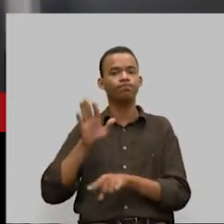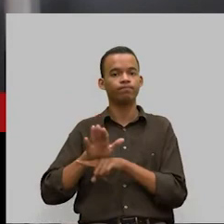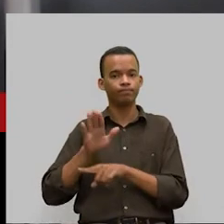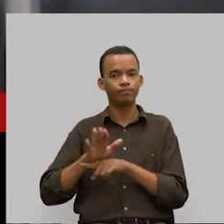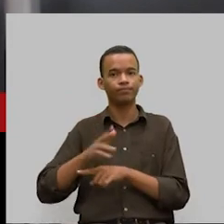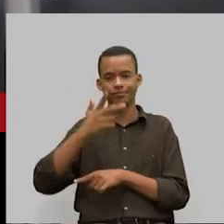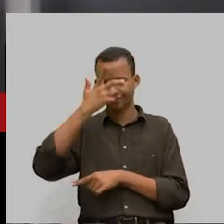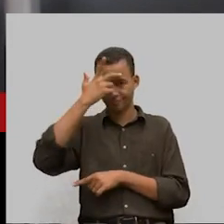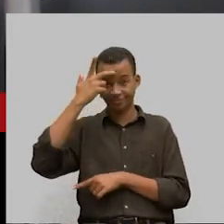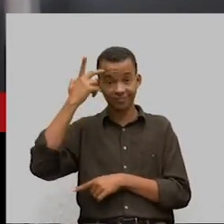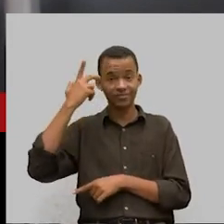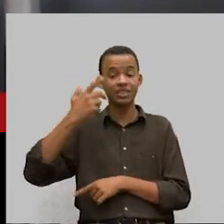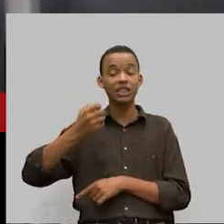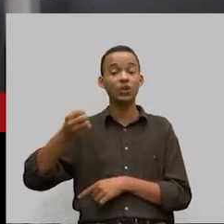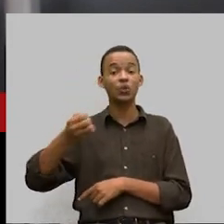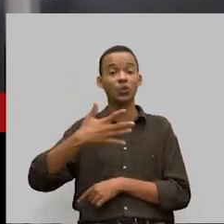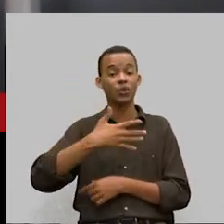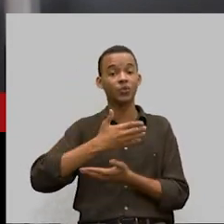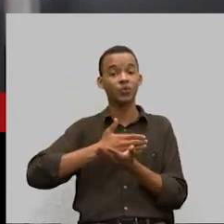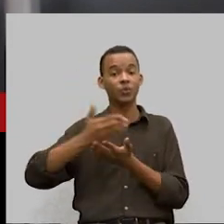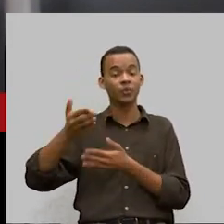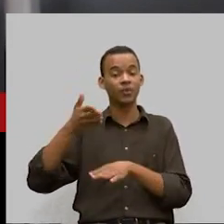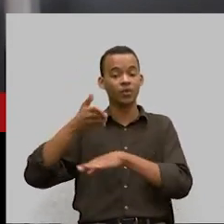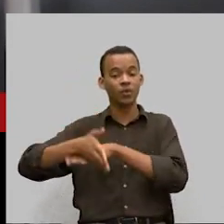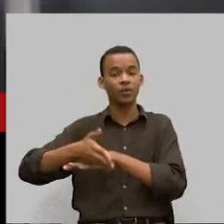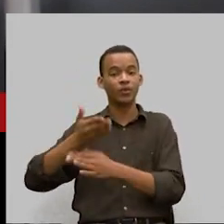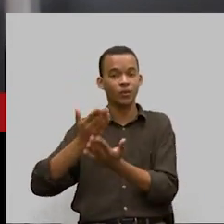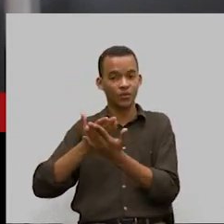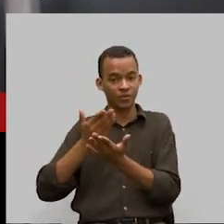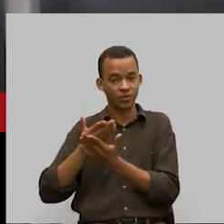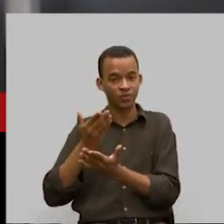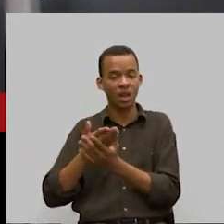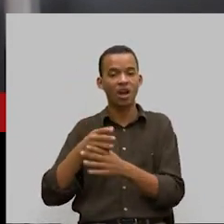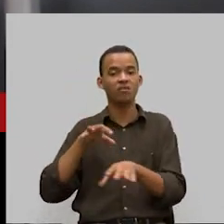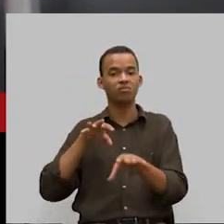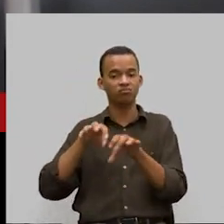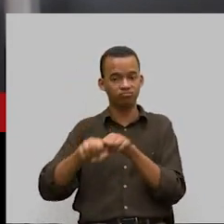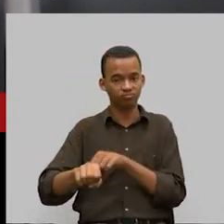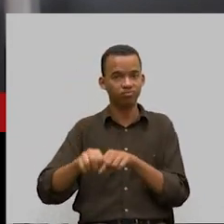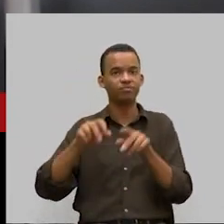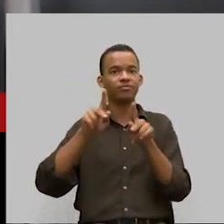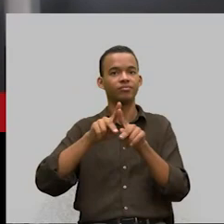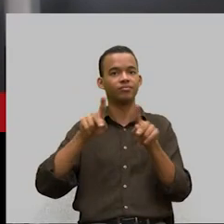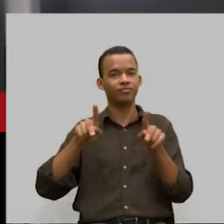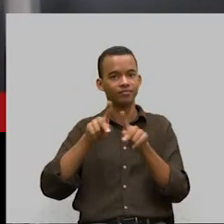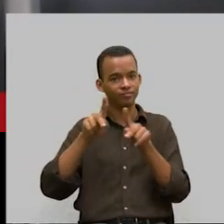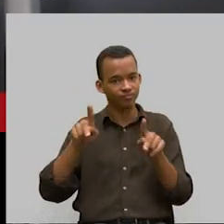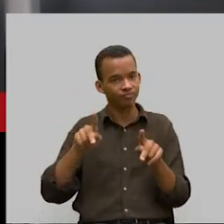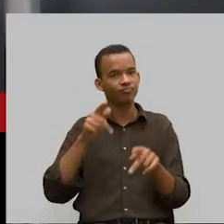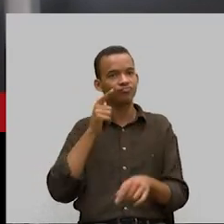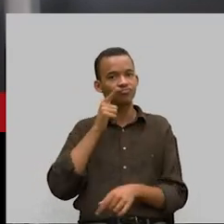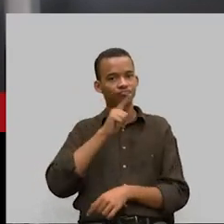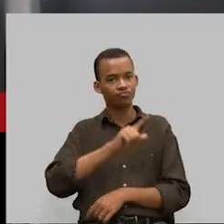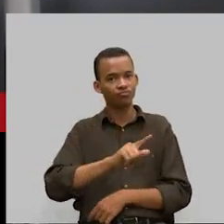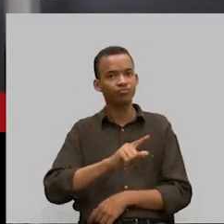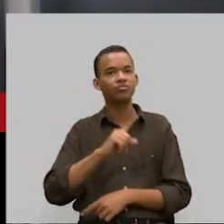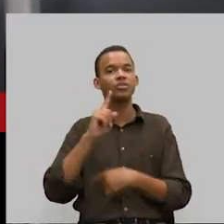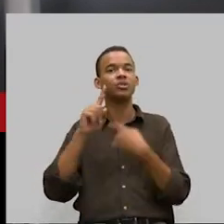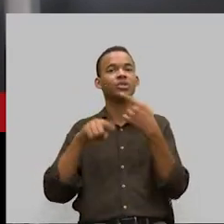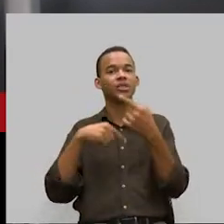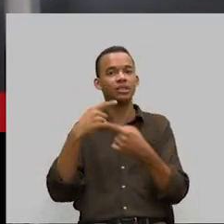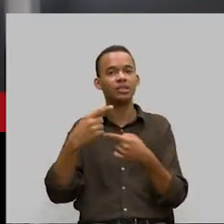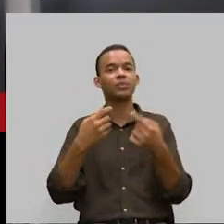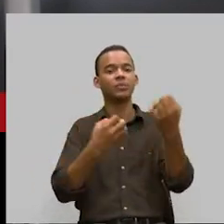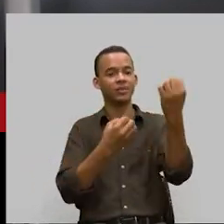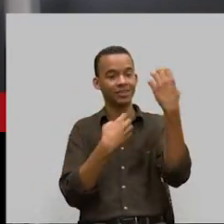primeiros estudantes a entrar na escola eles formaram os professores né e depois deu aula para